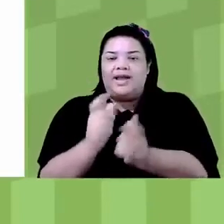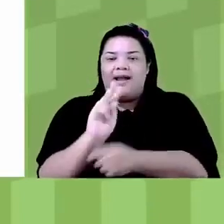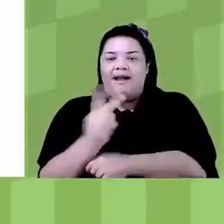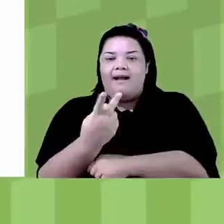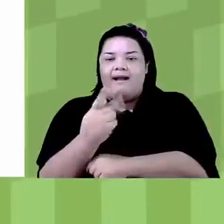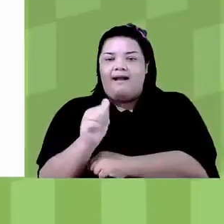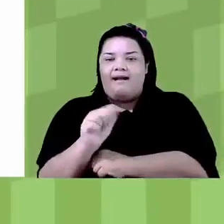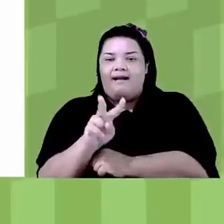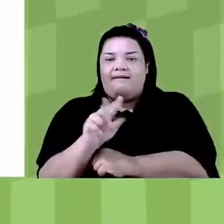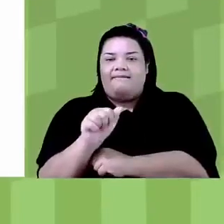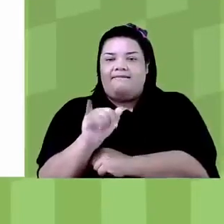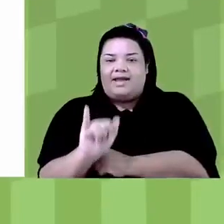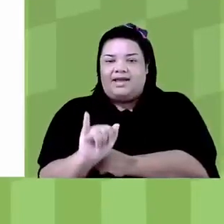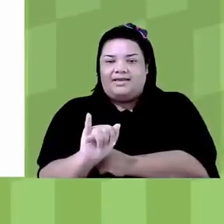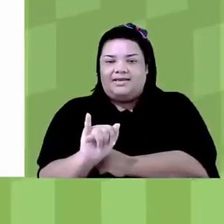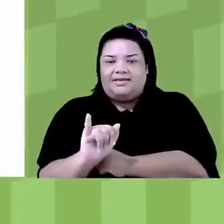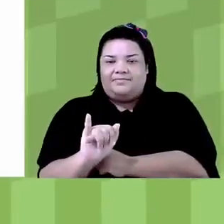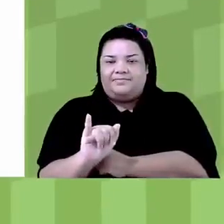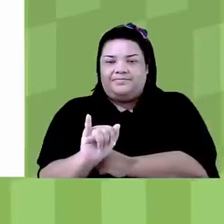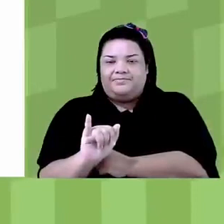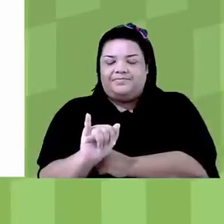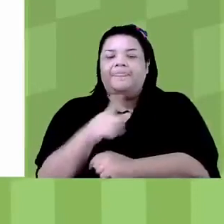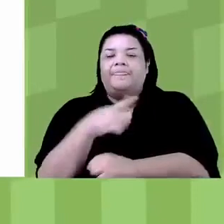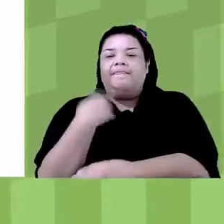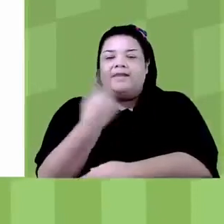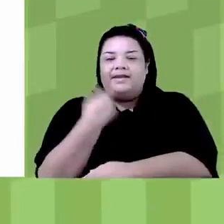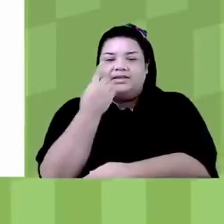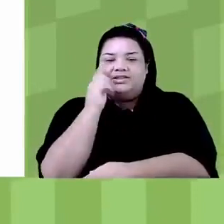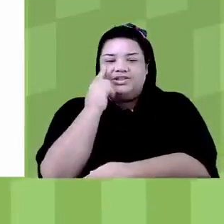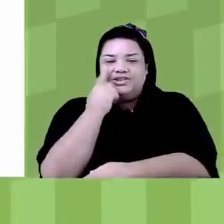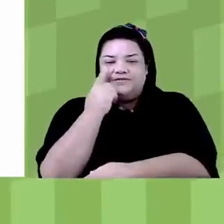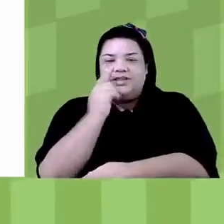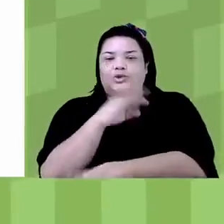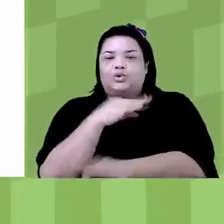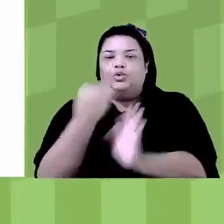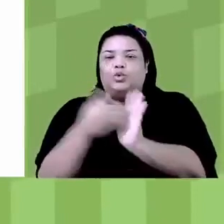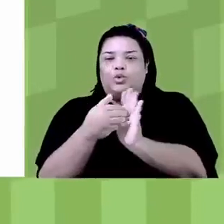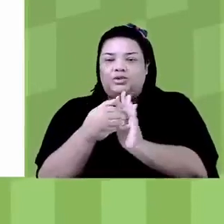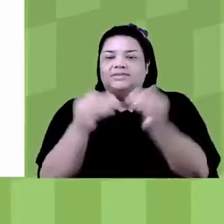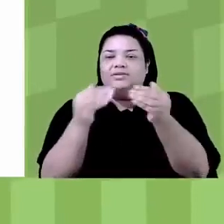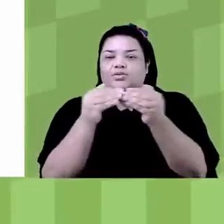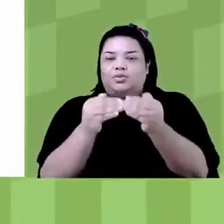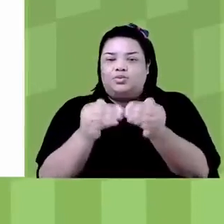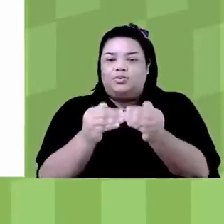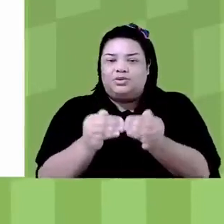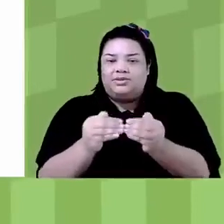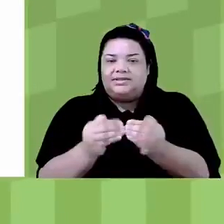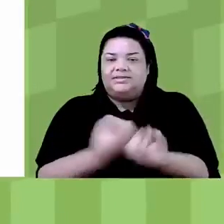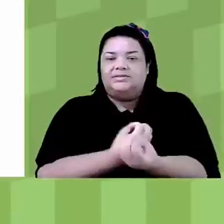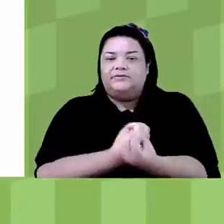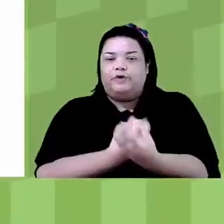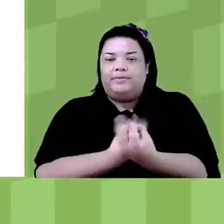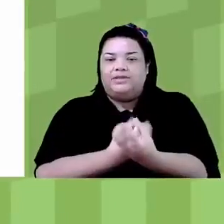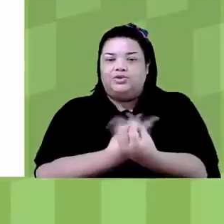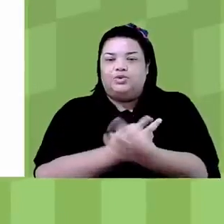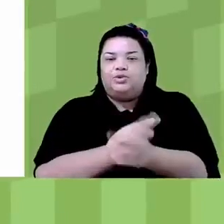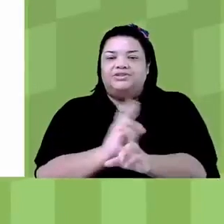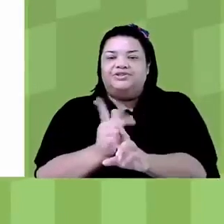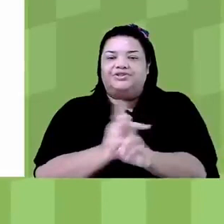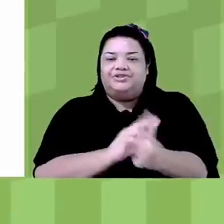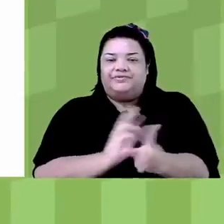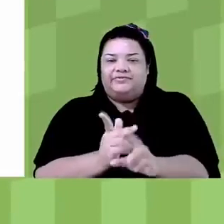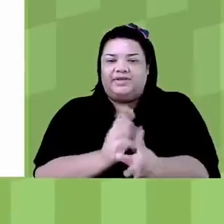a concordância de todas as informações que são diferentes entre si e que têm